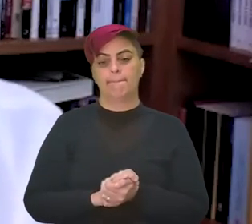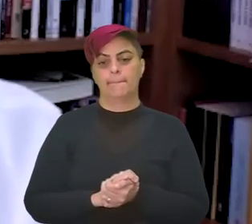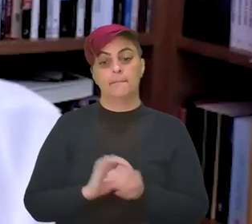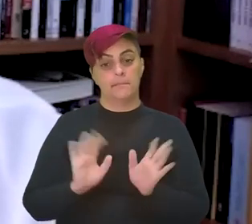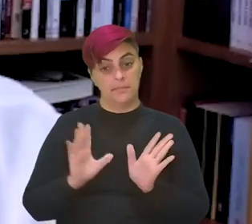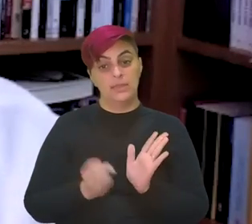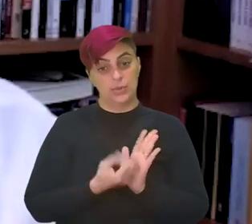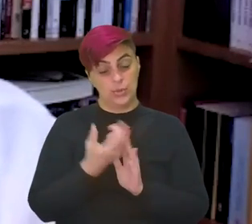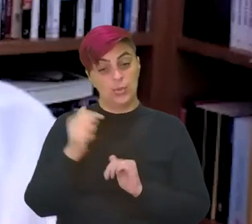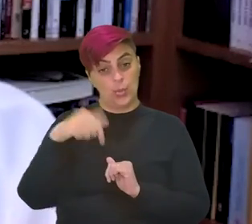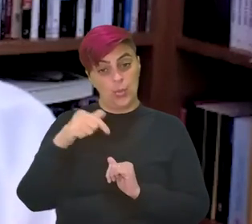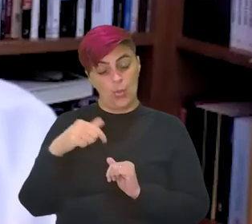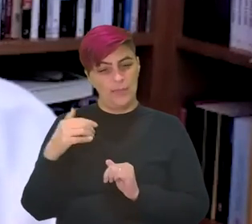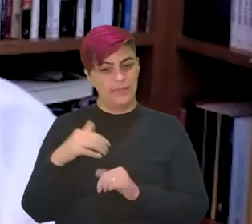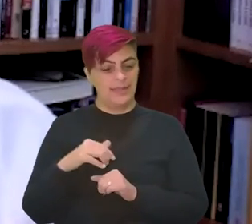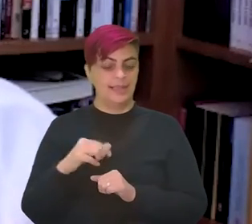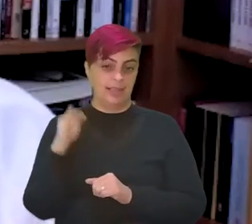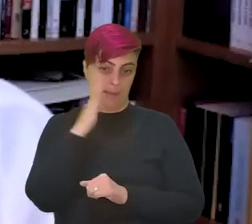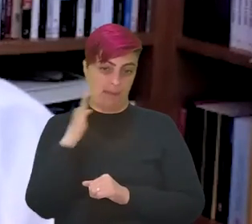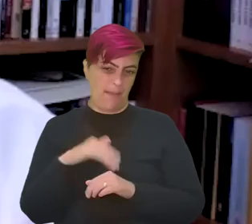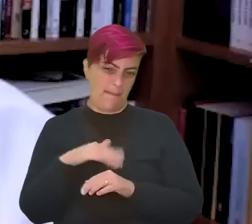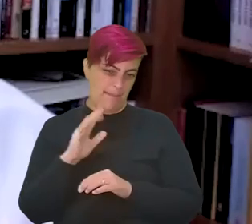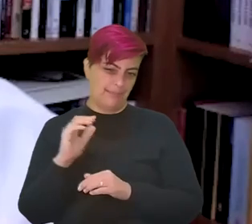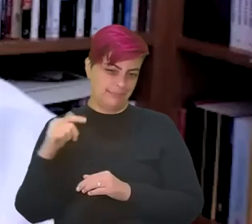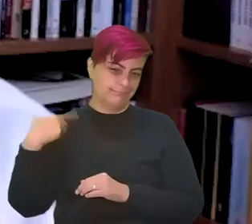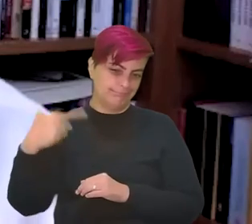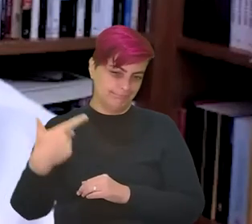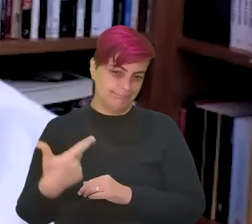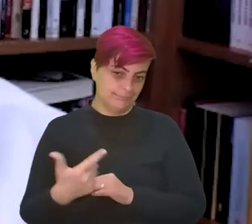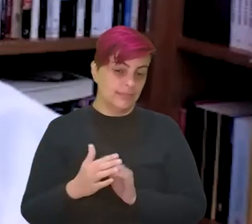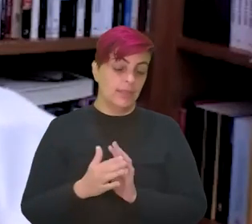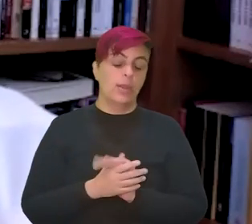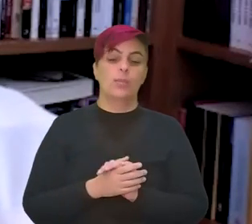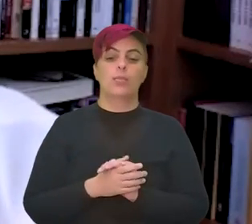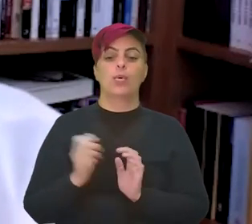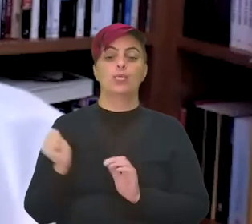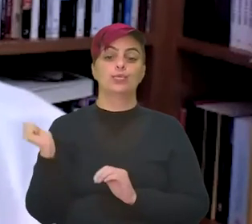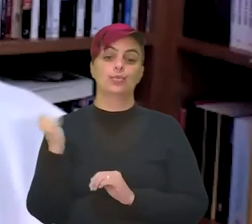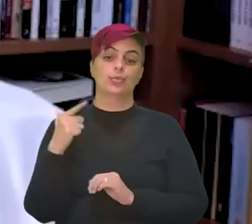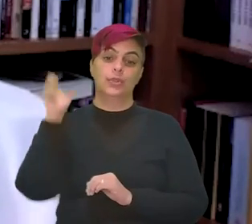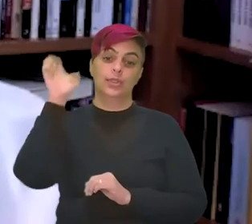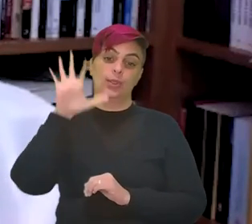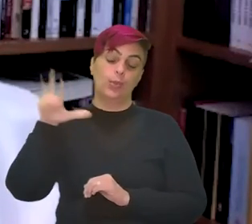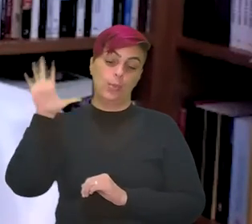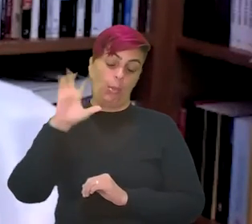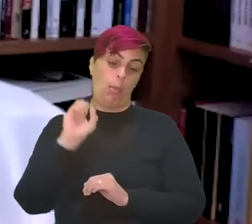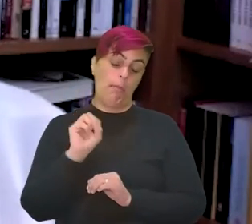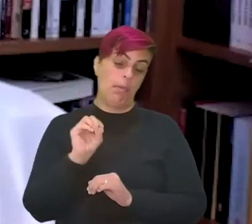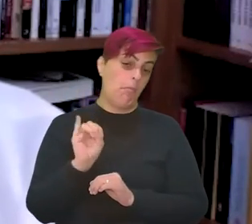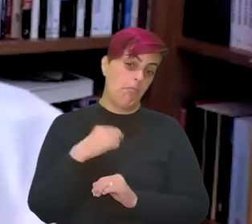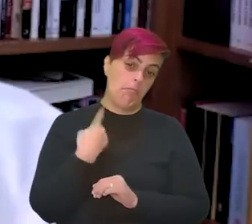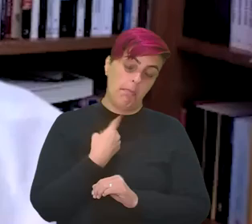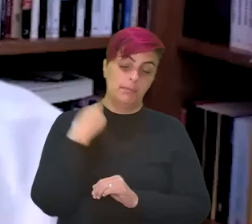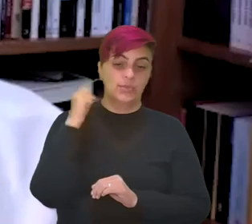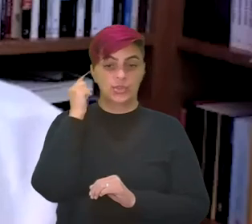Mas apareceu aqui mais tarde, aqui que eu digo no Brasil, bem mais tarde do que na Europa, por exemplo, se a